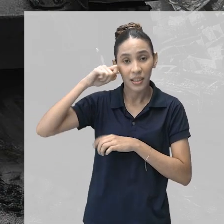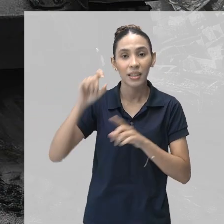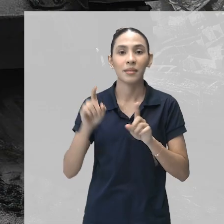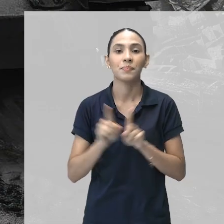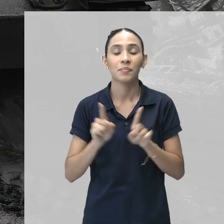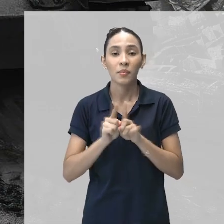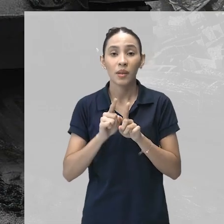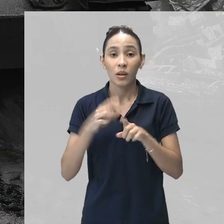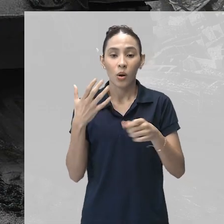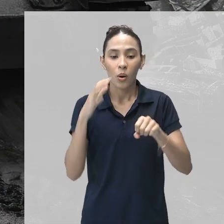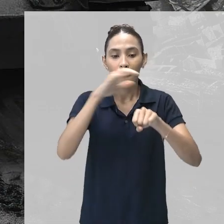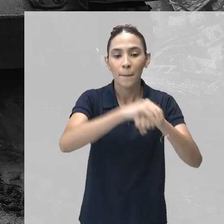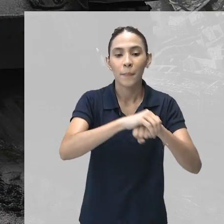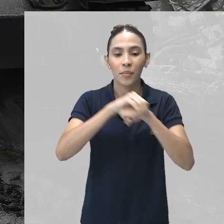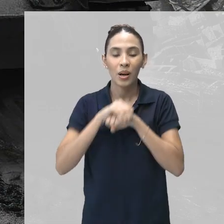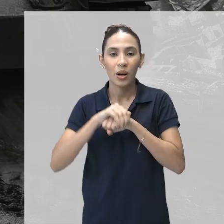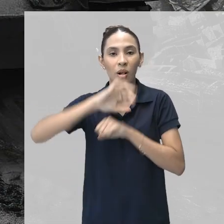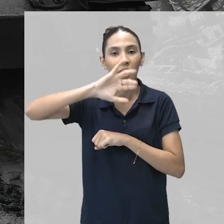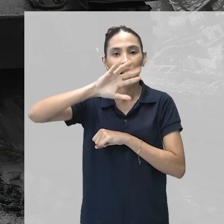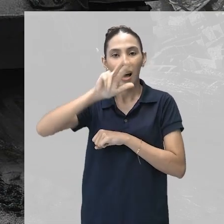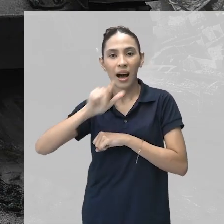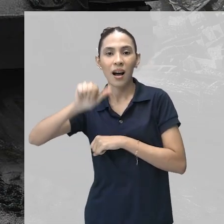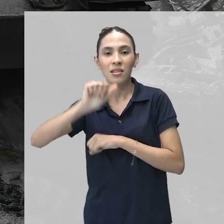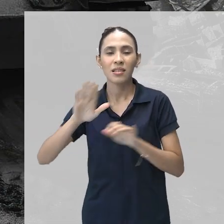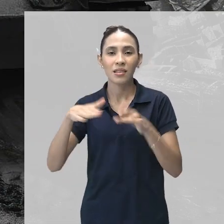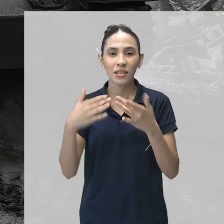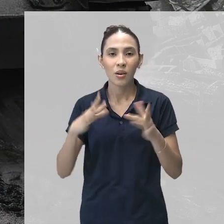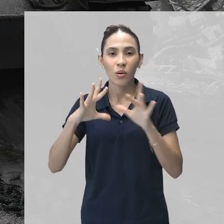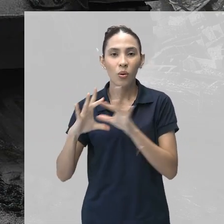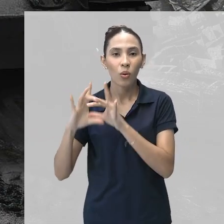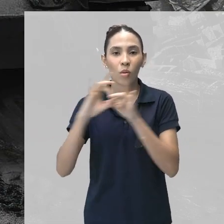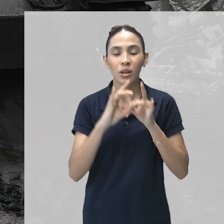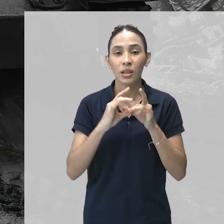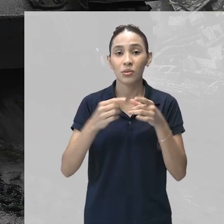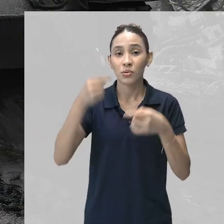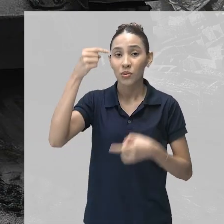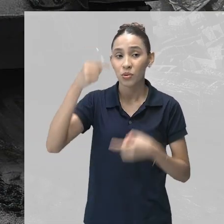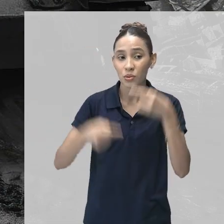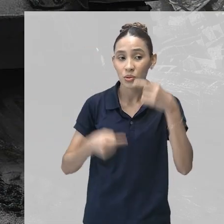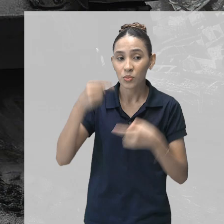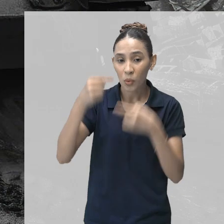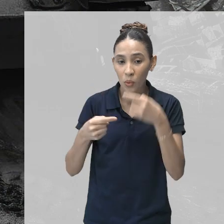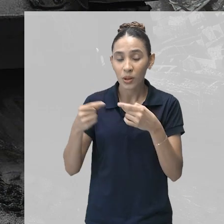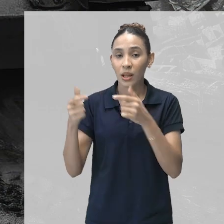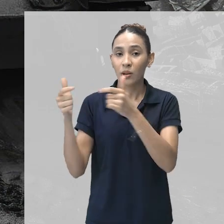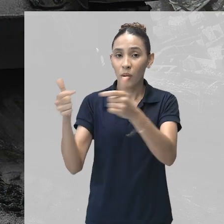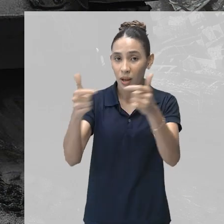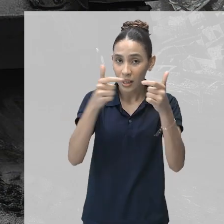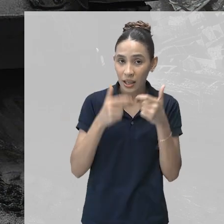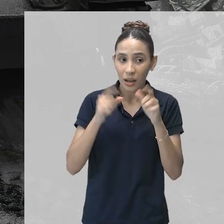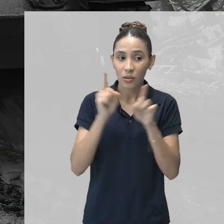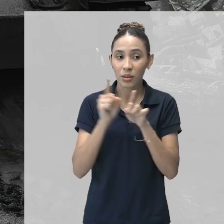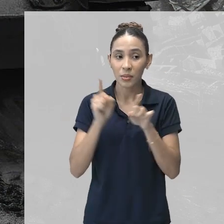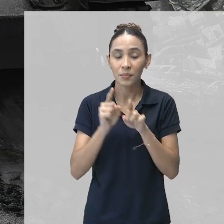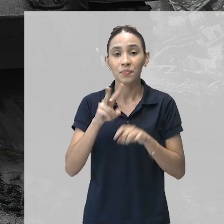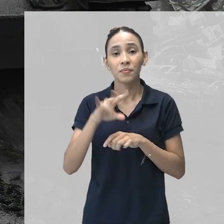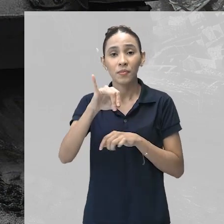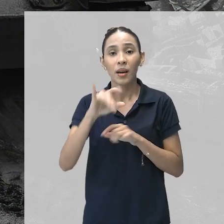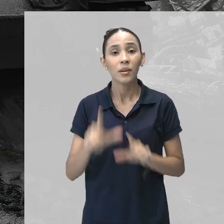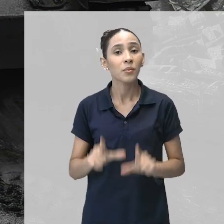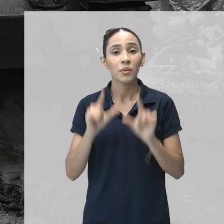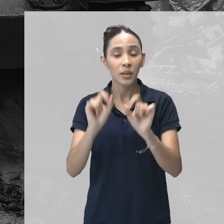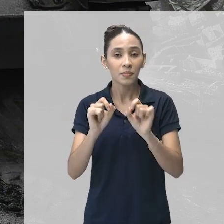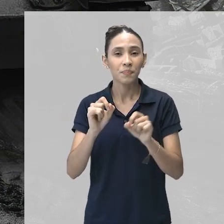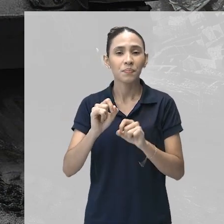certo? Dominaram a Ásia. Então, esse contexto de disputa territorial, de dominação, vai